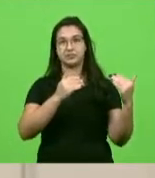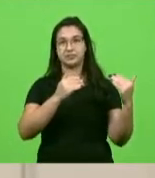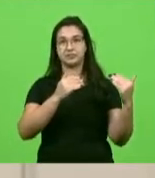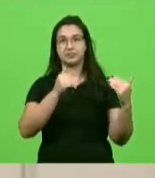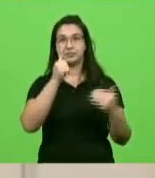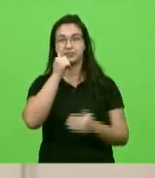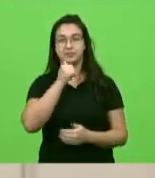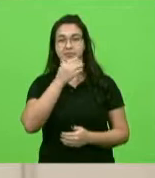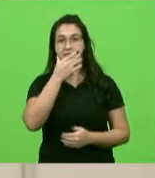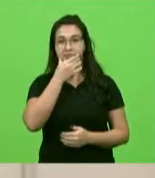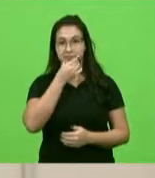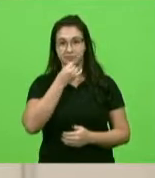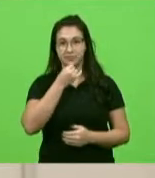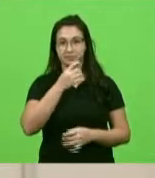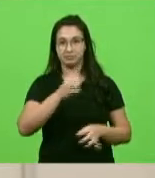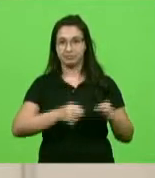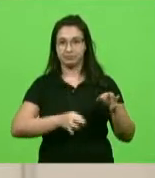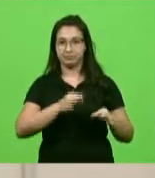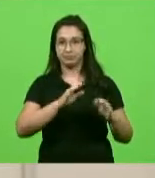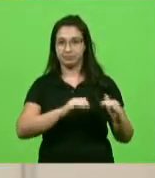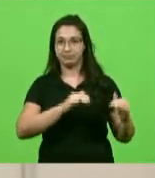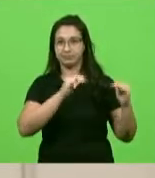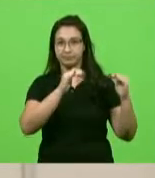e senhoras desembargadores,